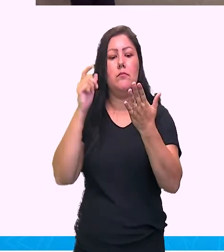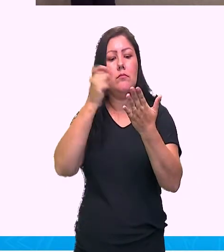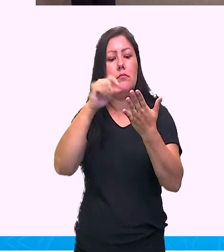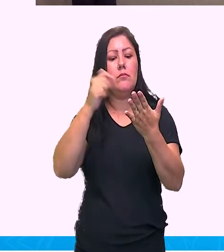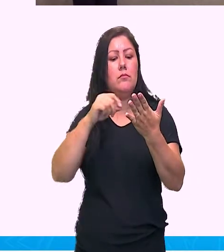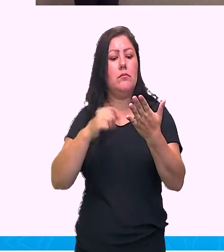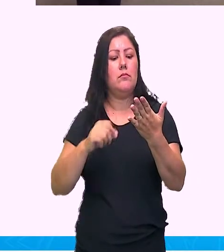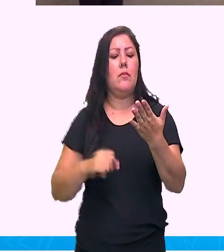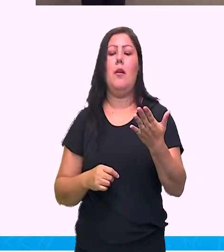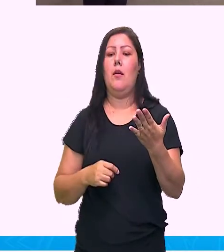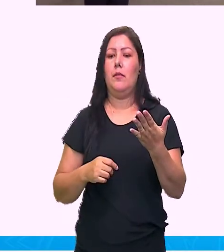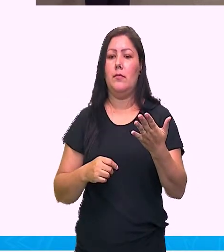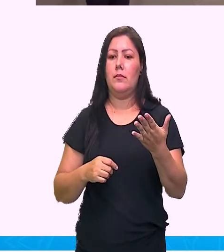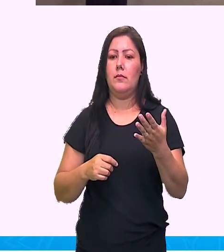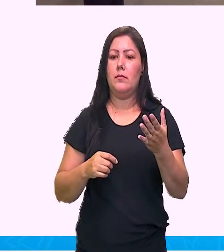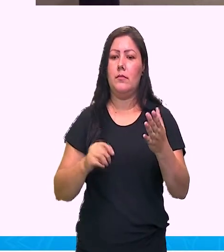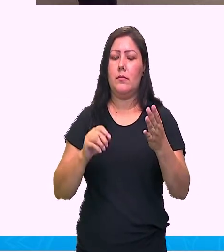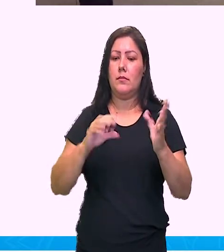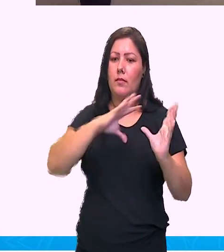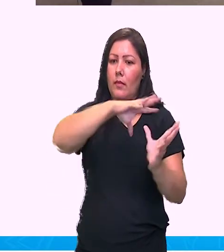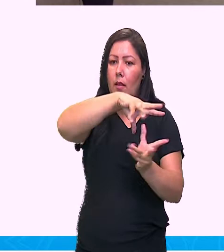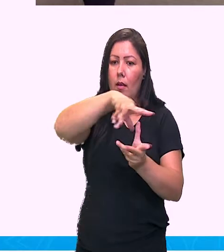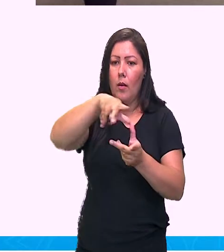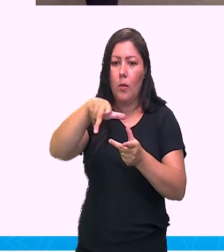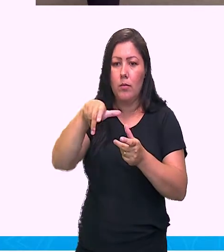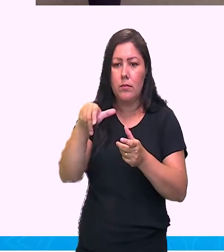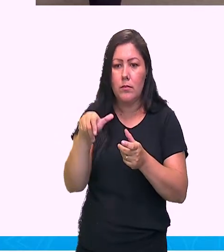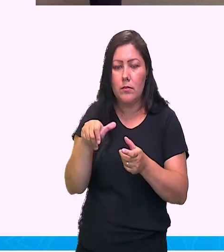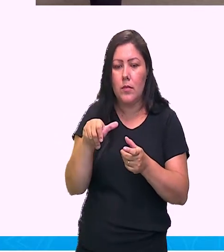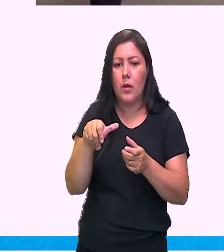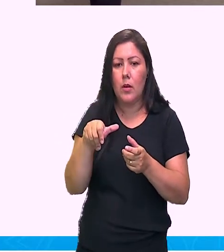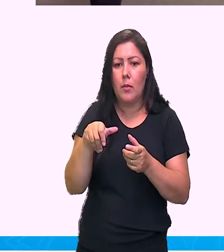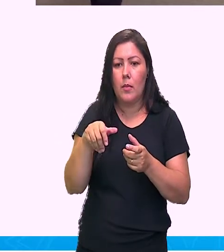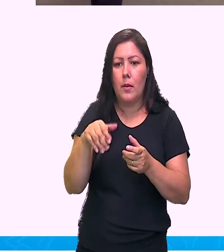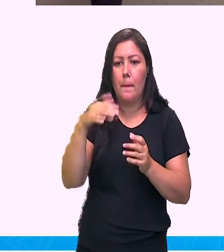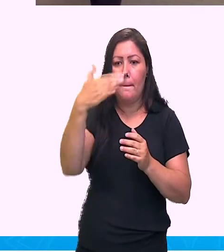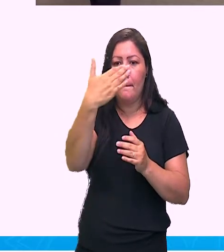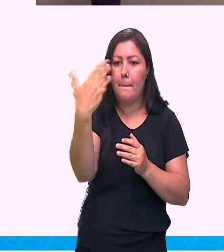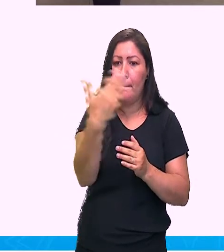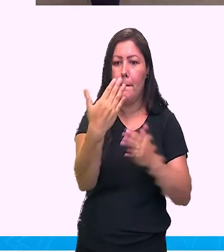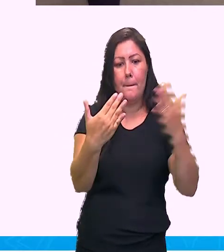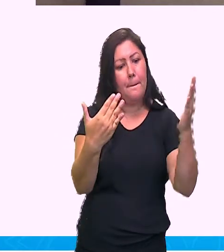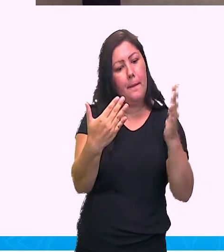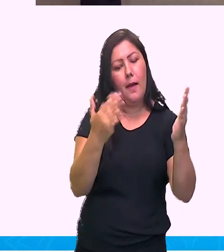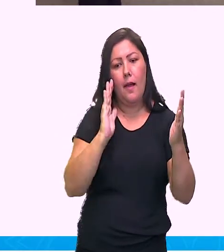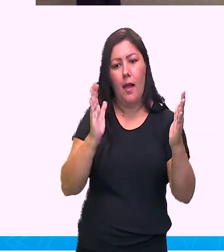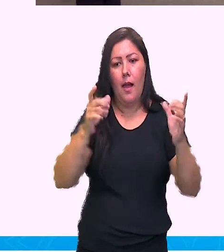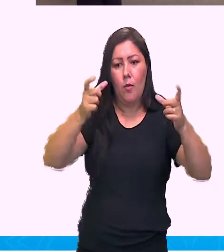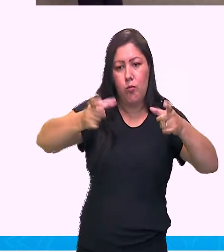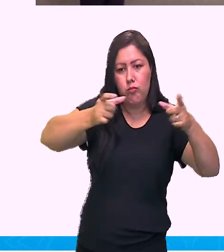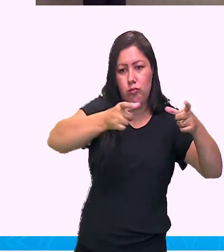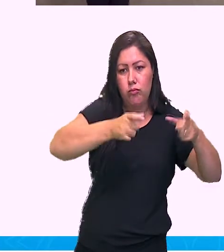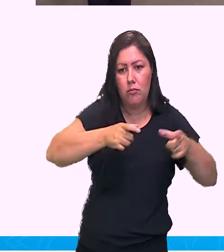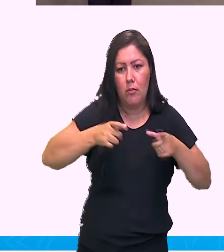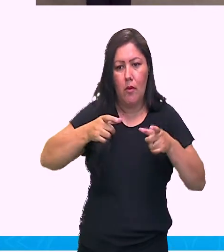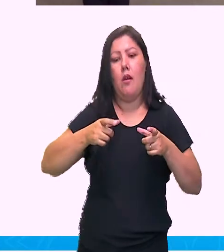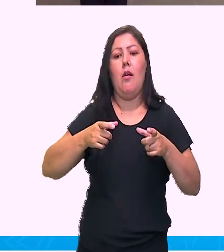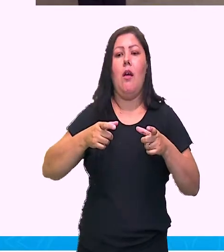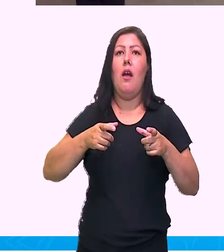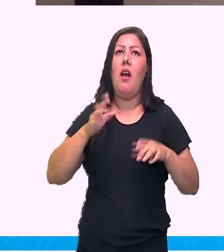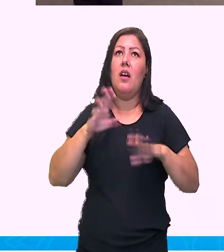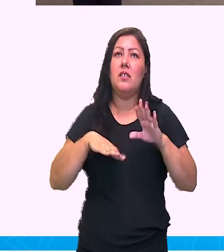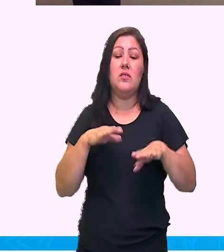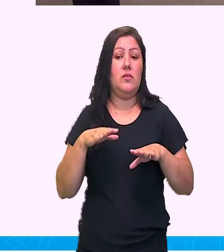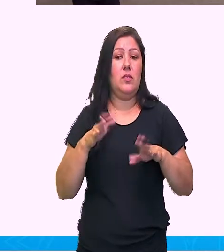mapas. Por quê? Porque, muitas das vezes, um povo que hoje não tem o